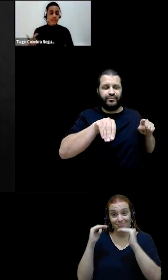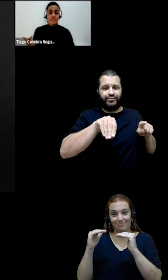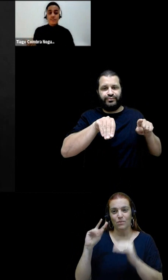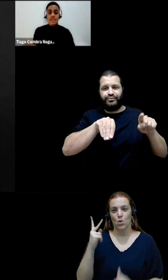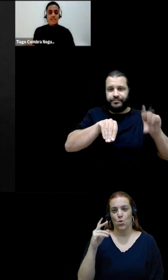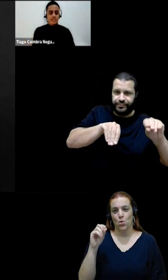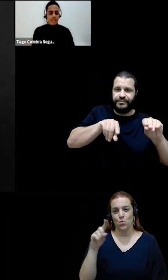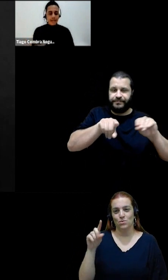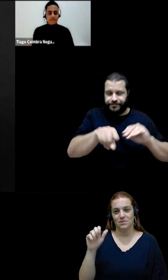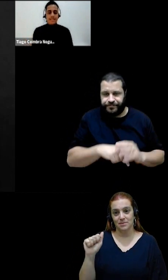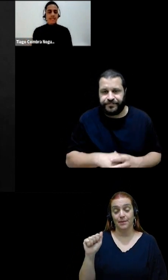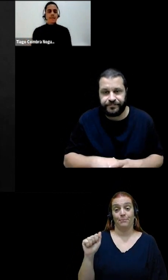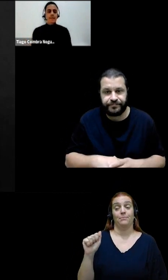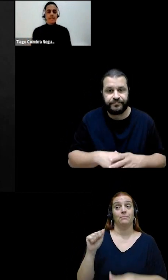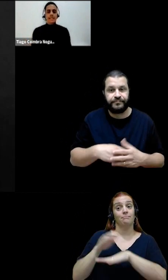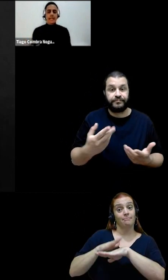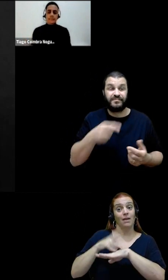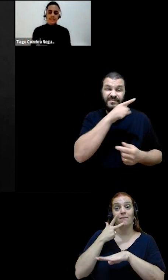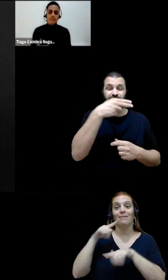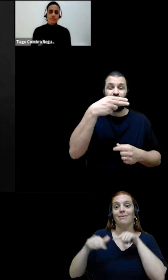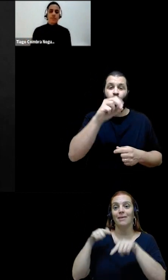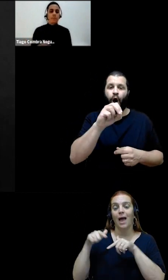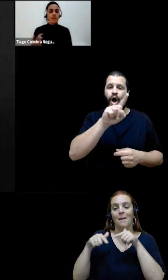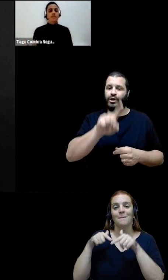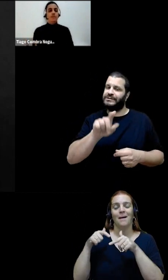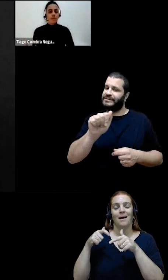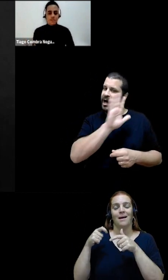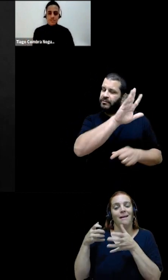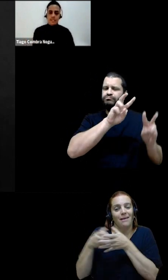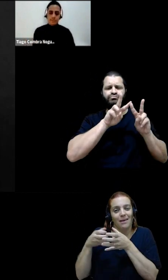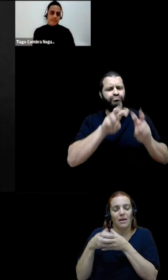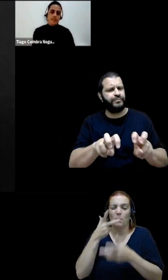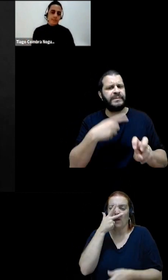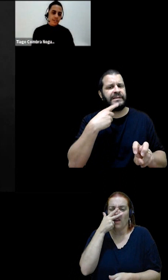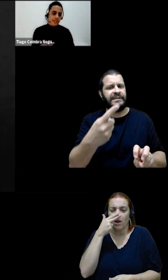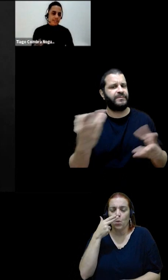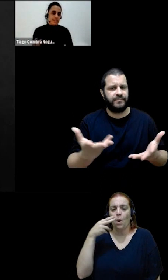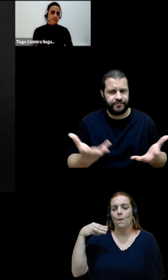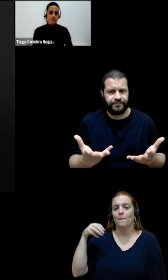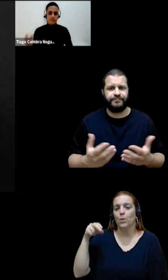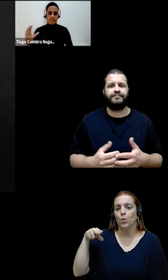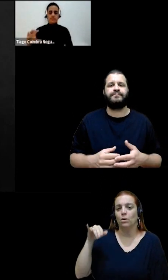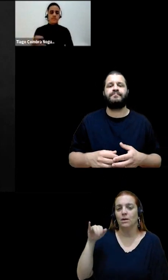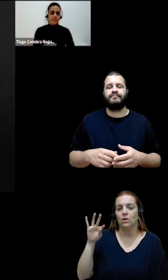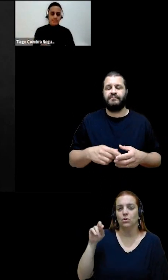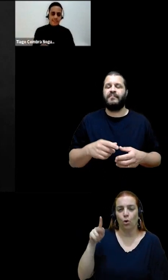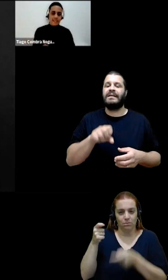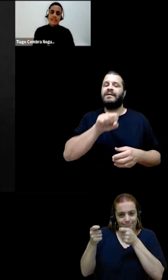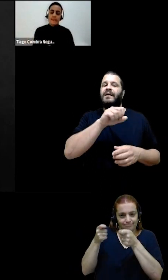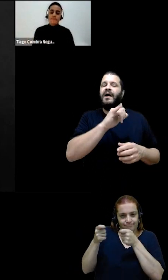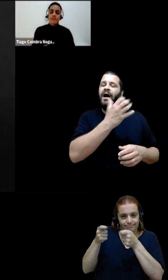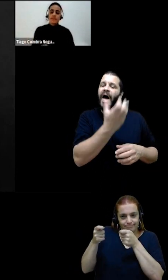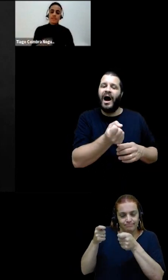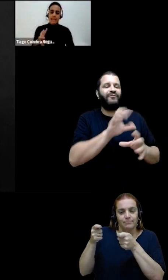Rose identifica de trabalho em equipe, em que intérpretes atuam como monitores da atuação. Então, ele chama esse segundo modelo que vocês podem ver